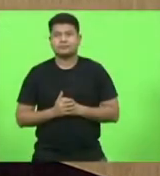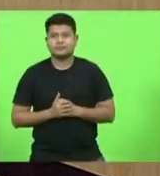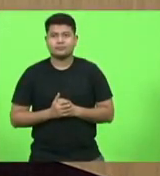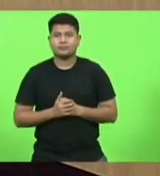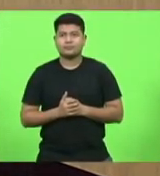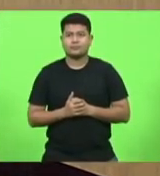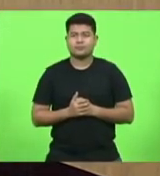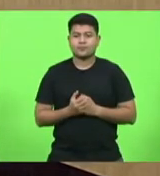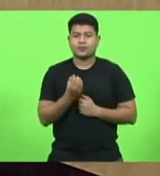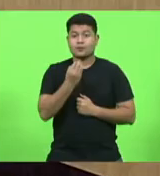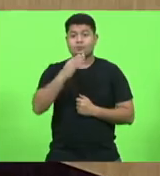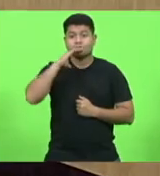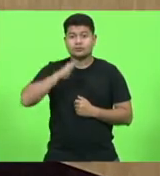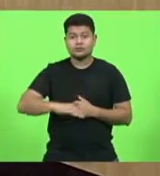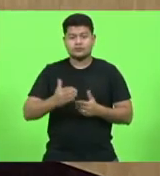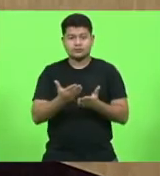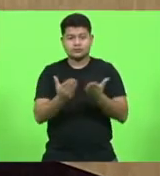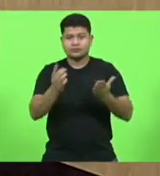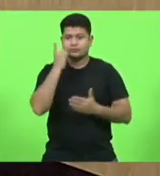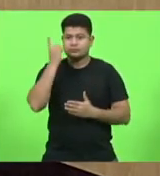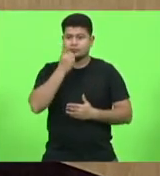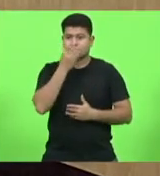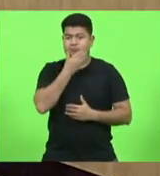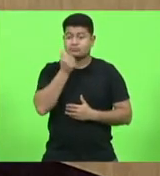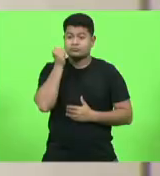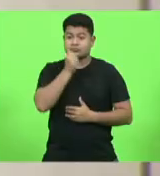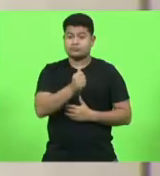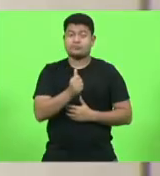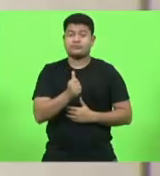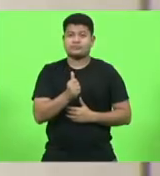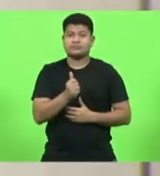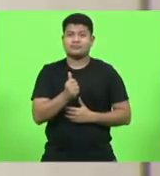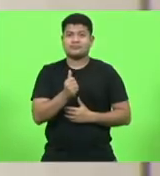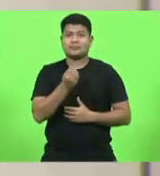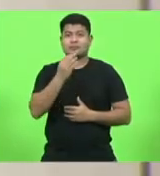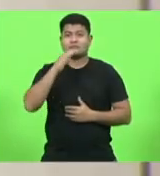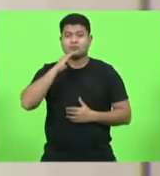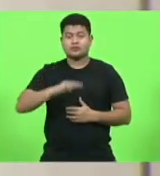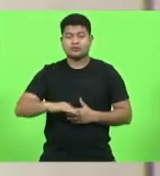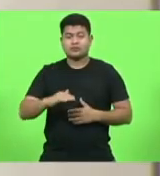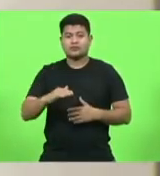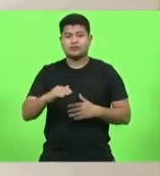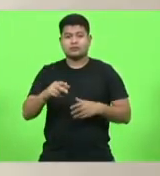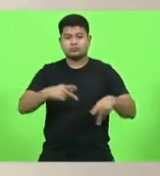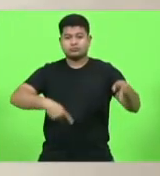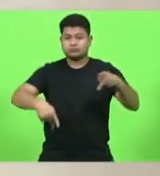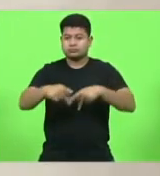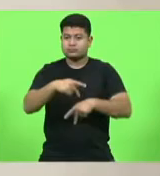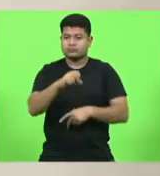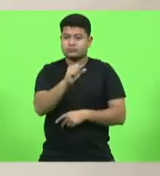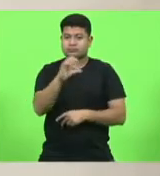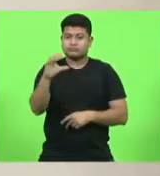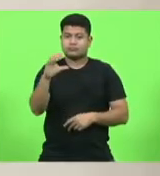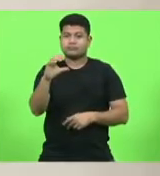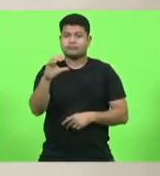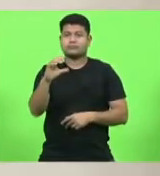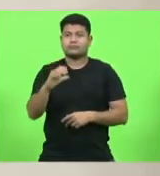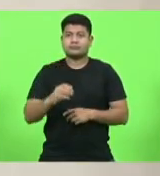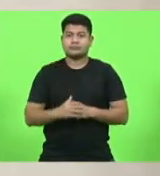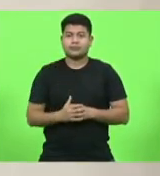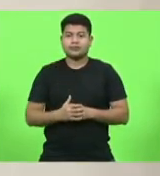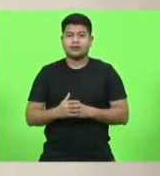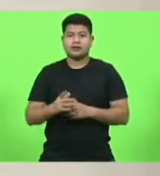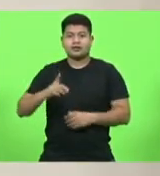Boa tarde, deputadas. Boa tarde, deputados. Boa tarde, catarinenses. Sobre a